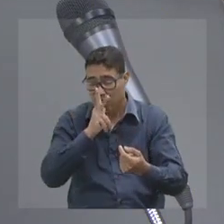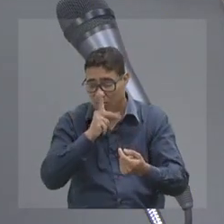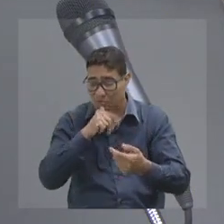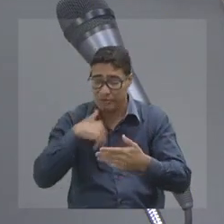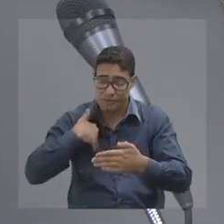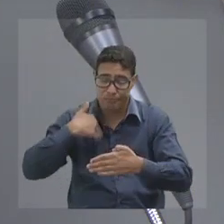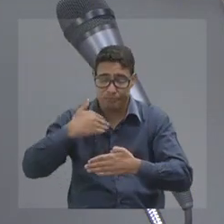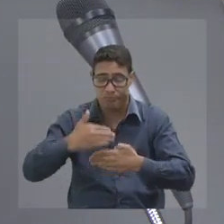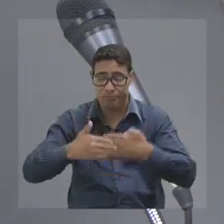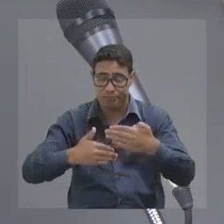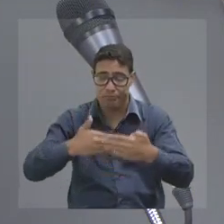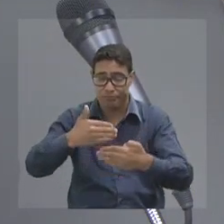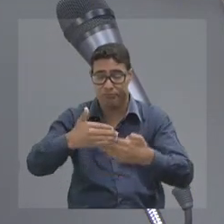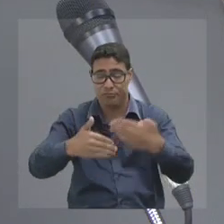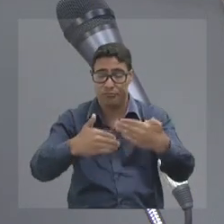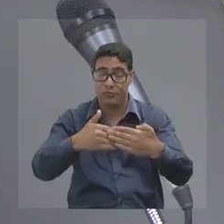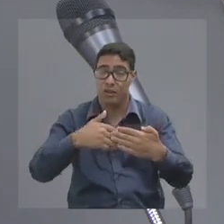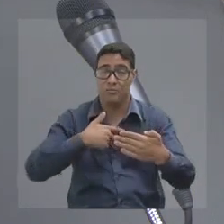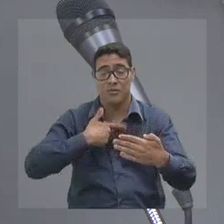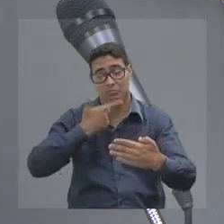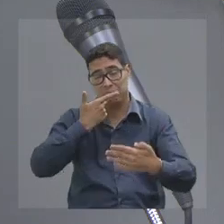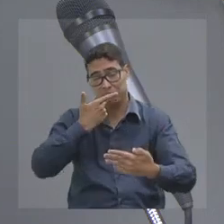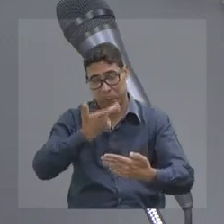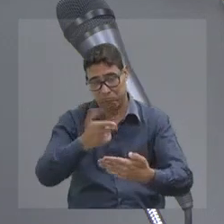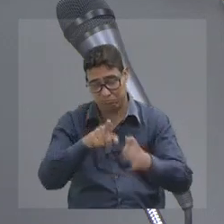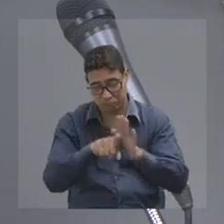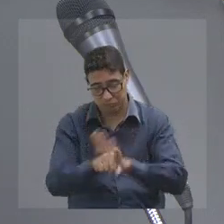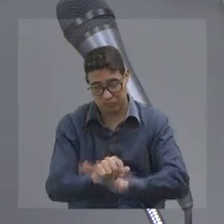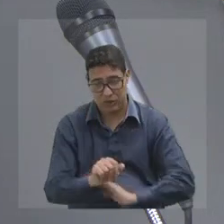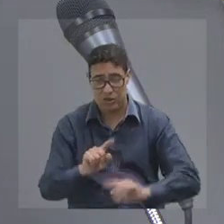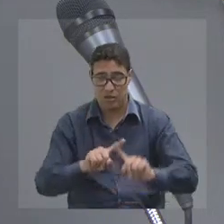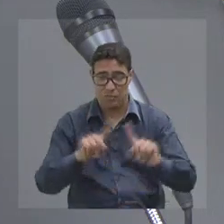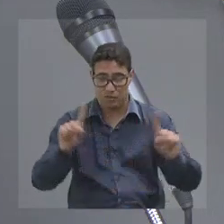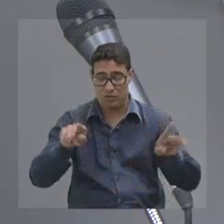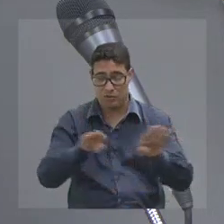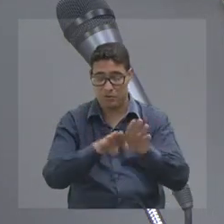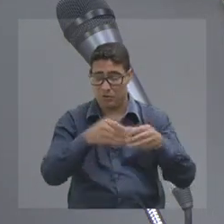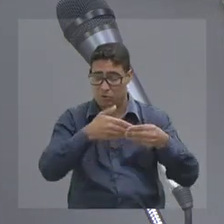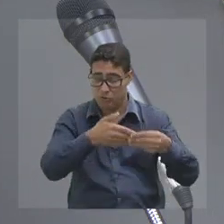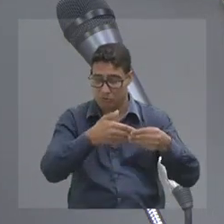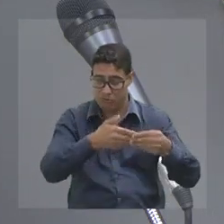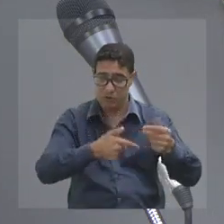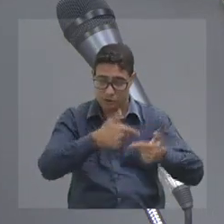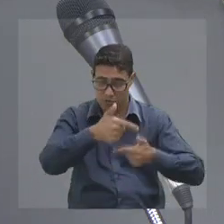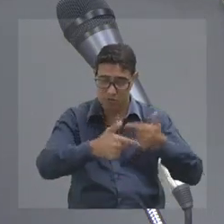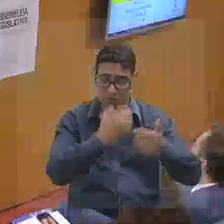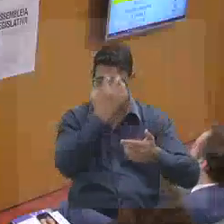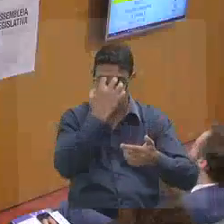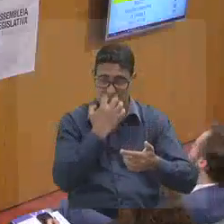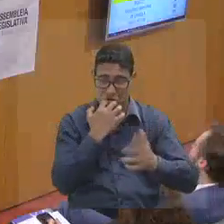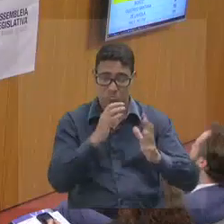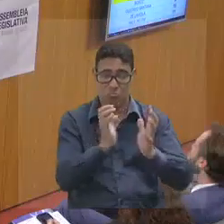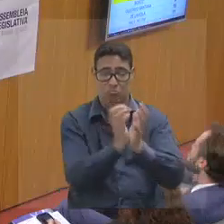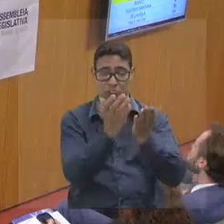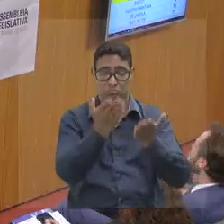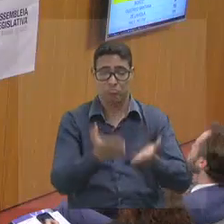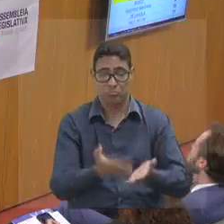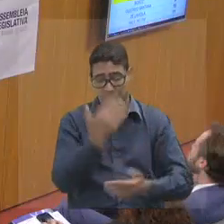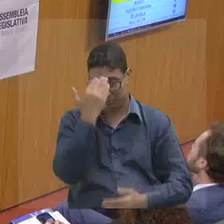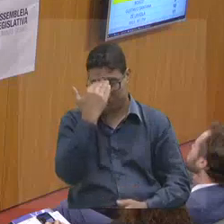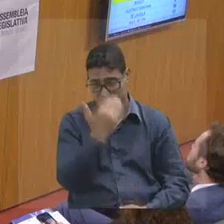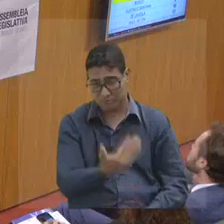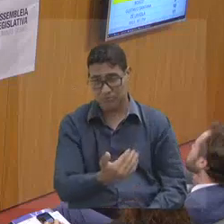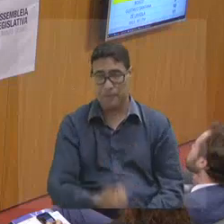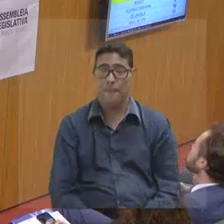acontece Então essa é a minha colocação mas enfim eu tenho que cumprimentar o trabalho certo de vossa excelência e toda a sua equipe obrigado